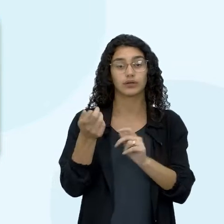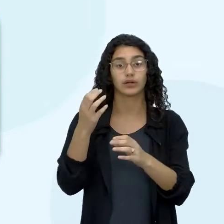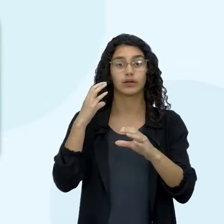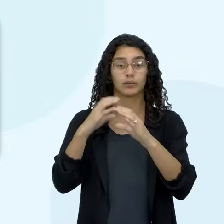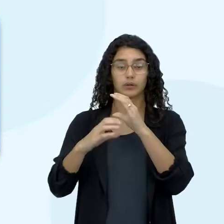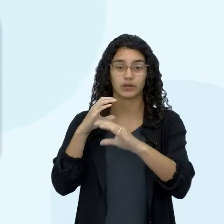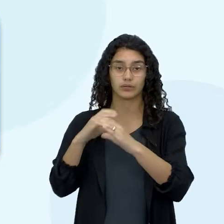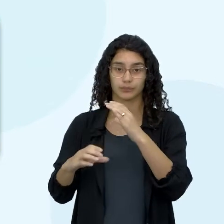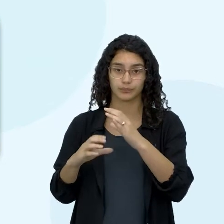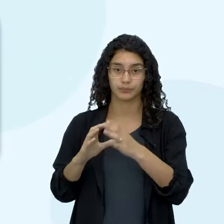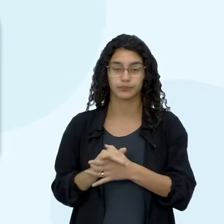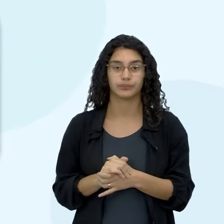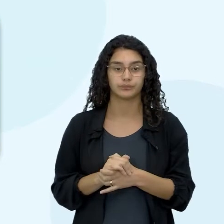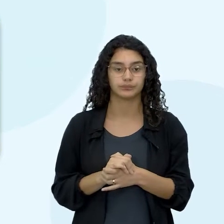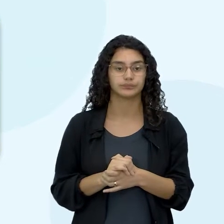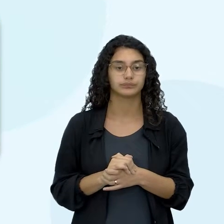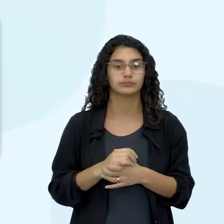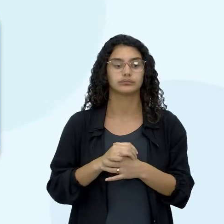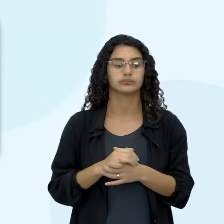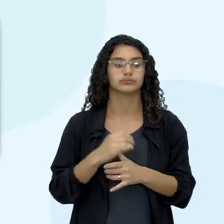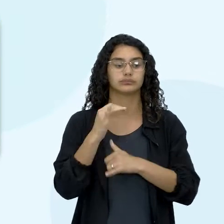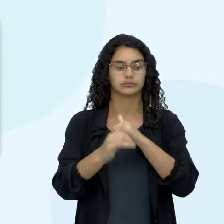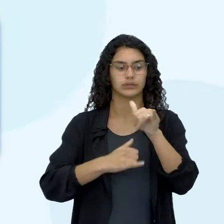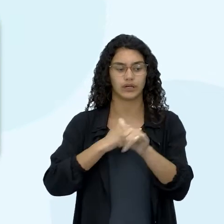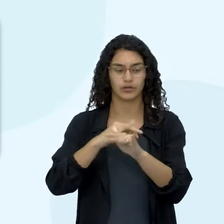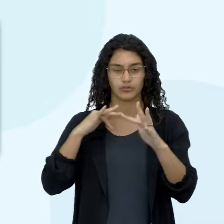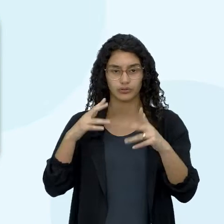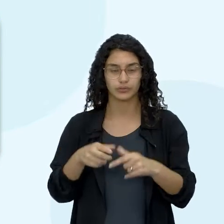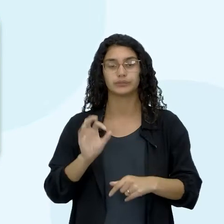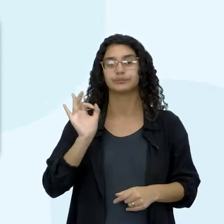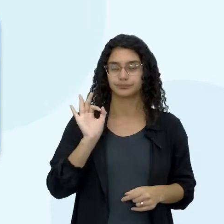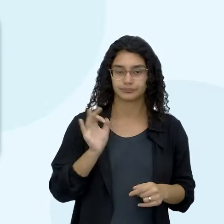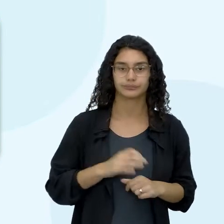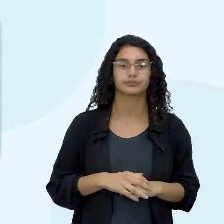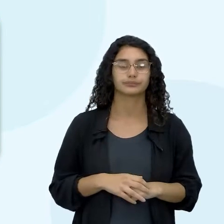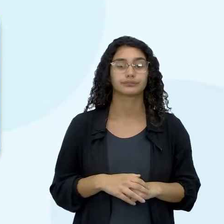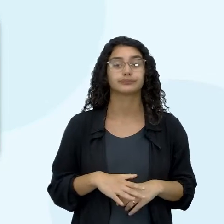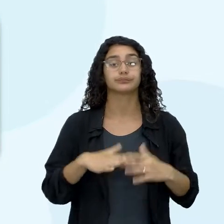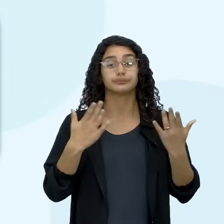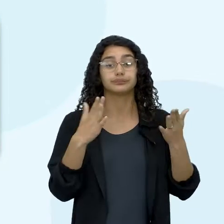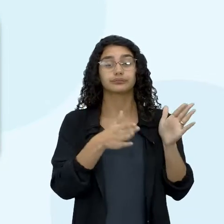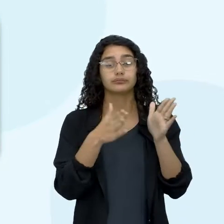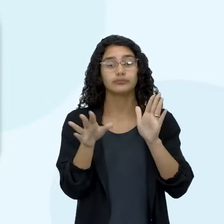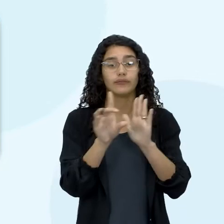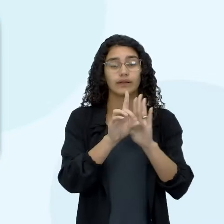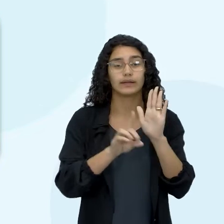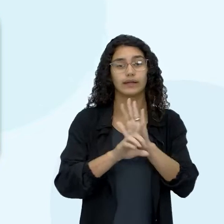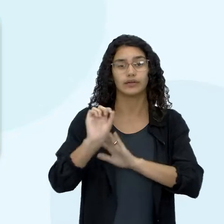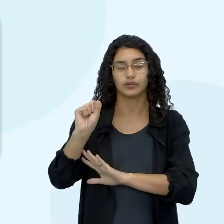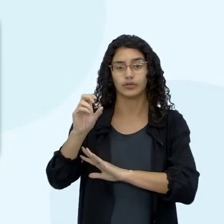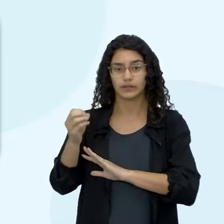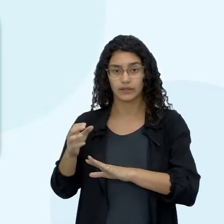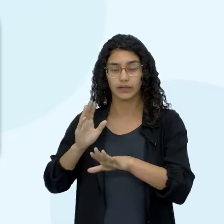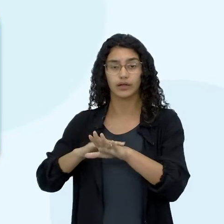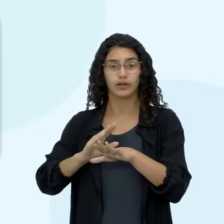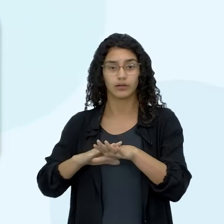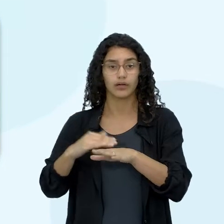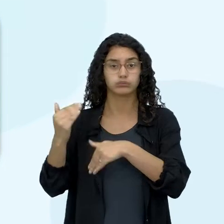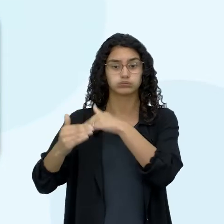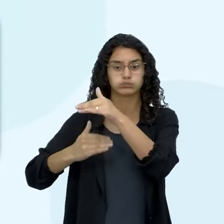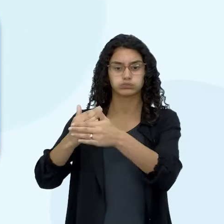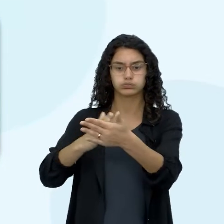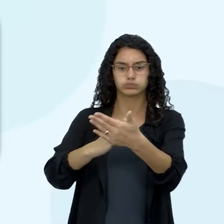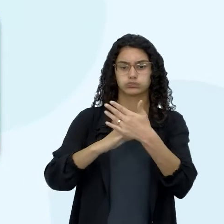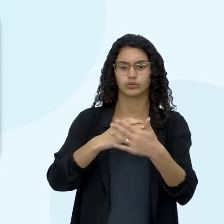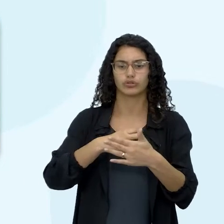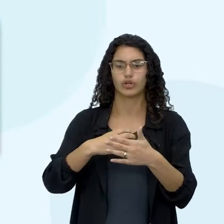comunicação. Da internet e tudo. Isso. Entendi. Entendeu? Então, a partir da década de 80, a gente constrói